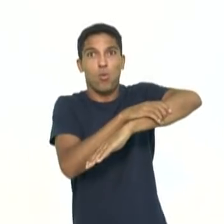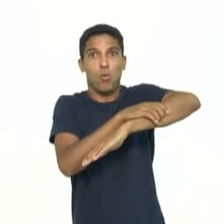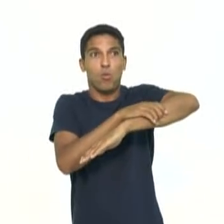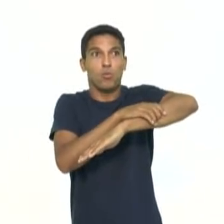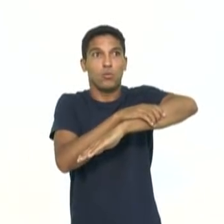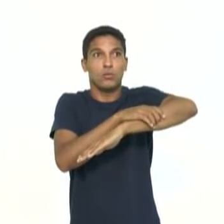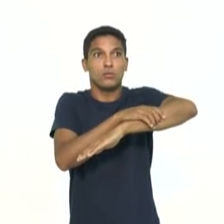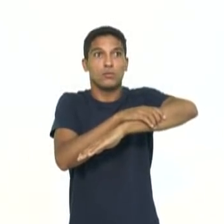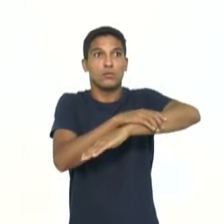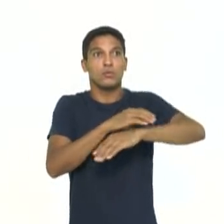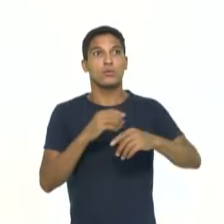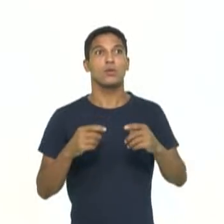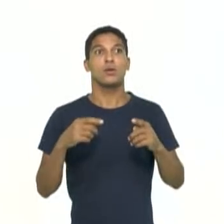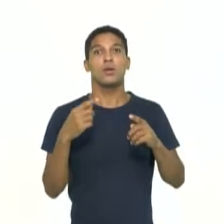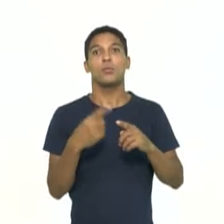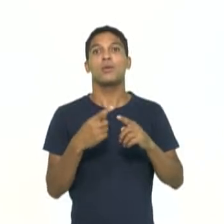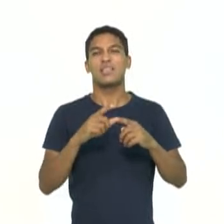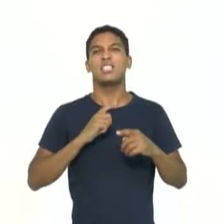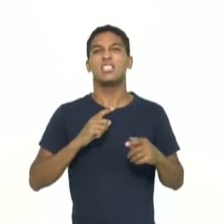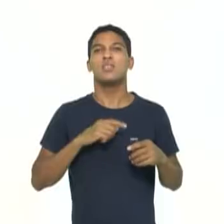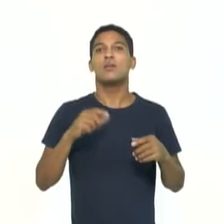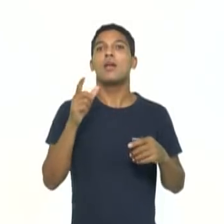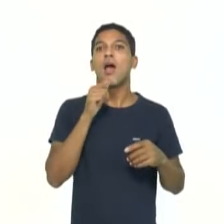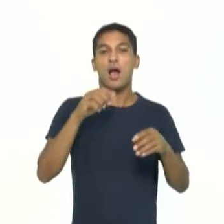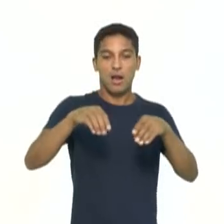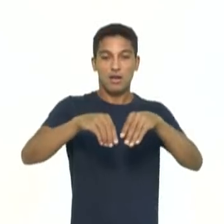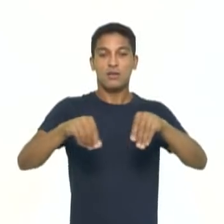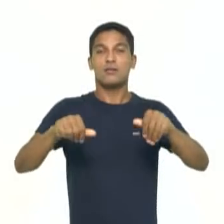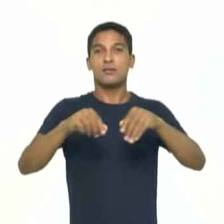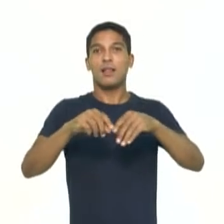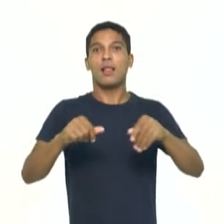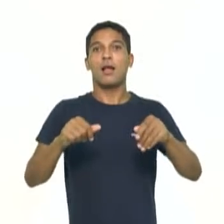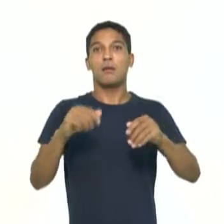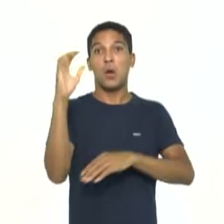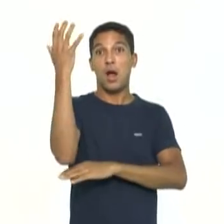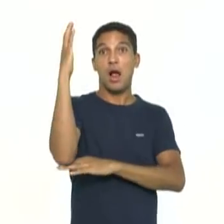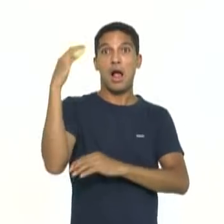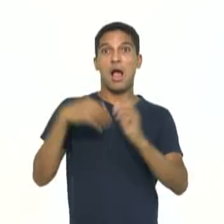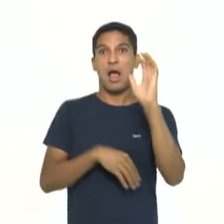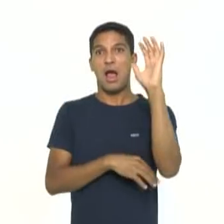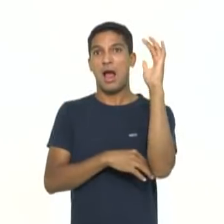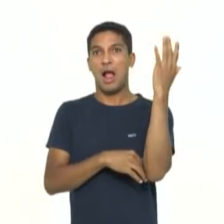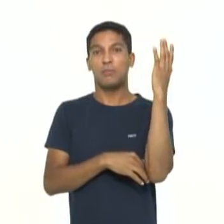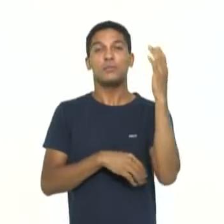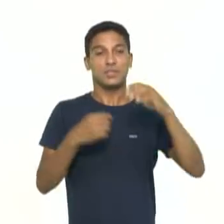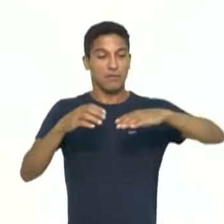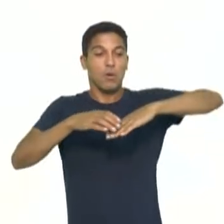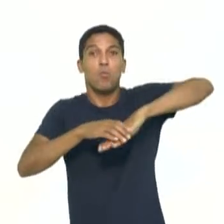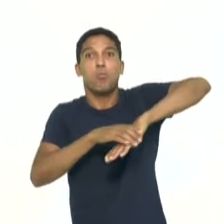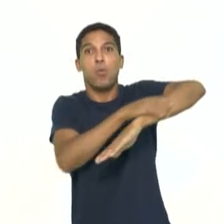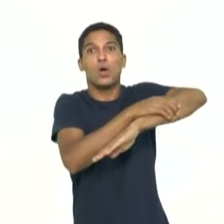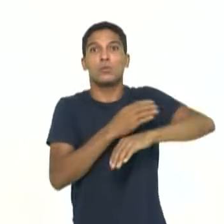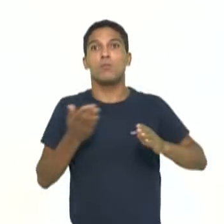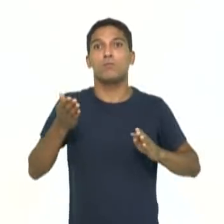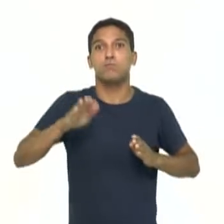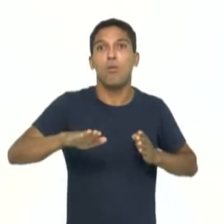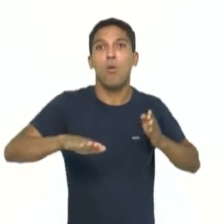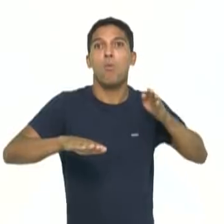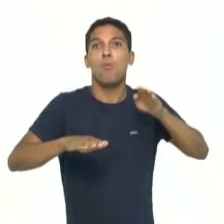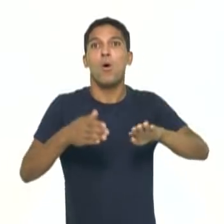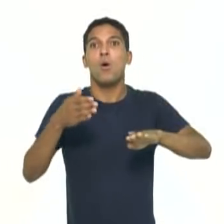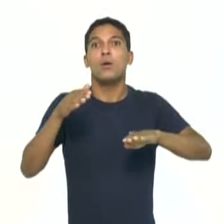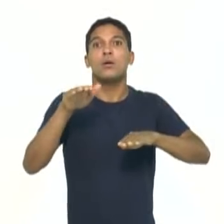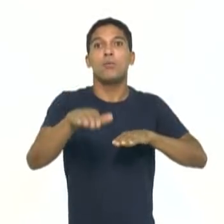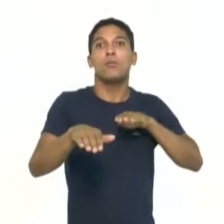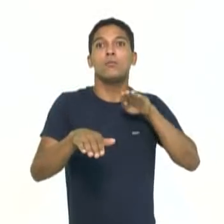porque eles passavam pelos lamaçais, não é verdade? A mata fechada, professora Goretti. Então, como que eles iam andar descalços ou com